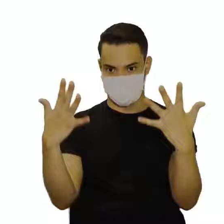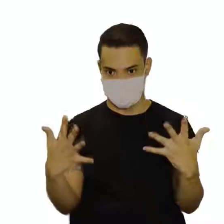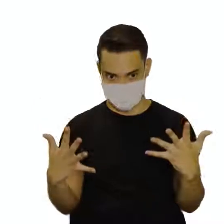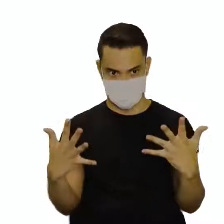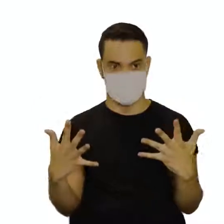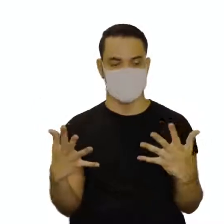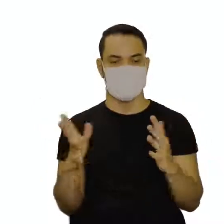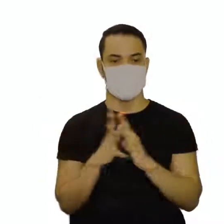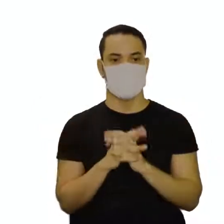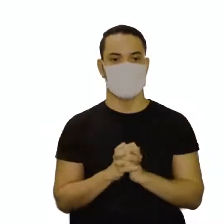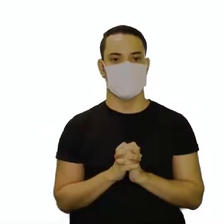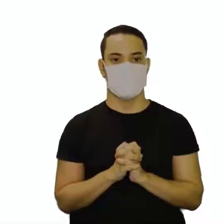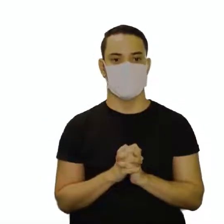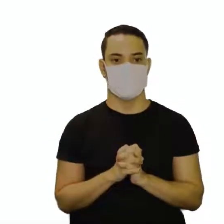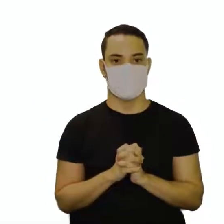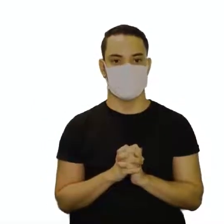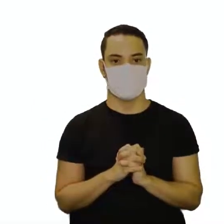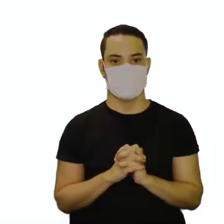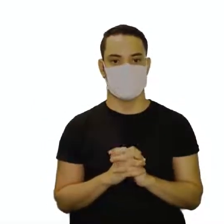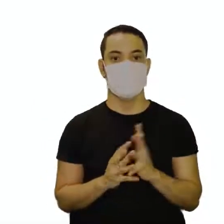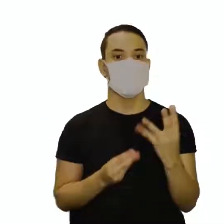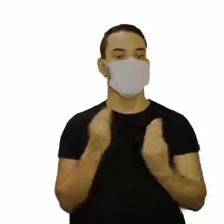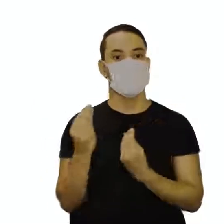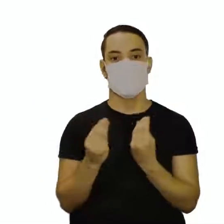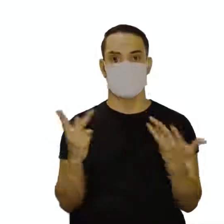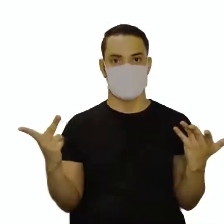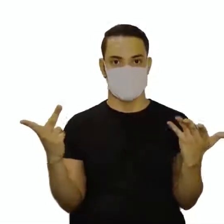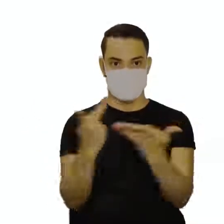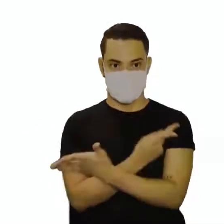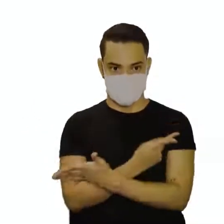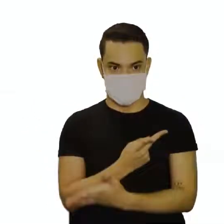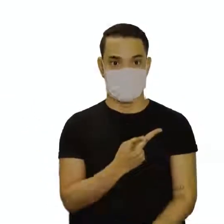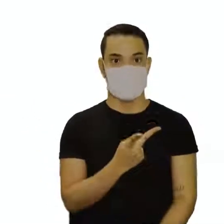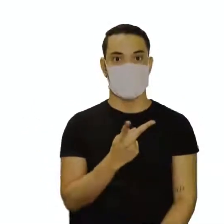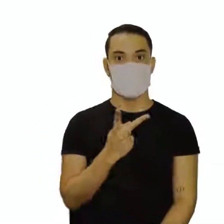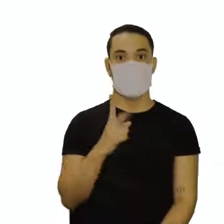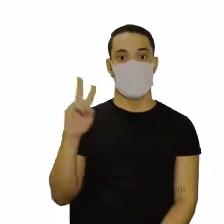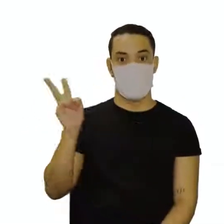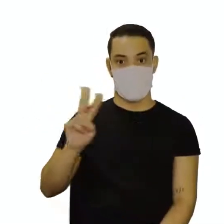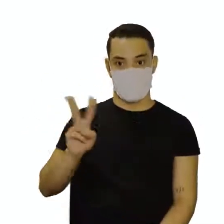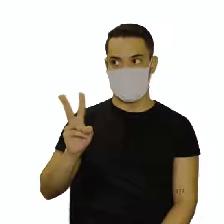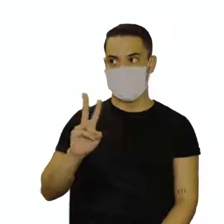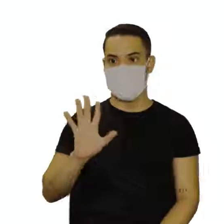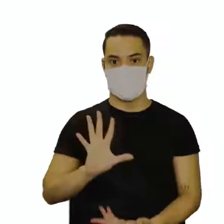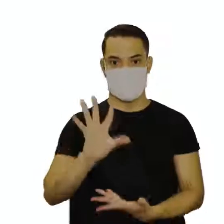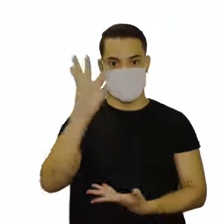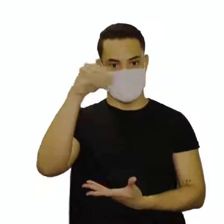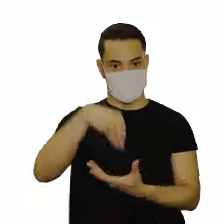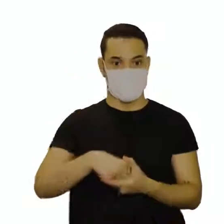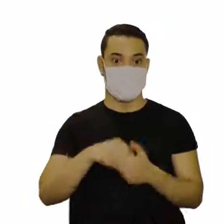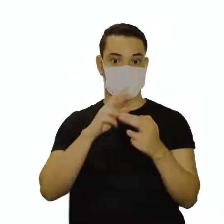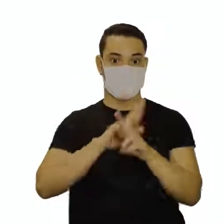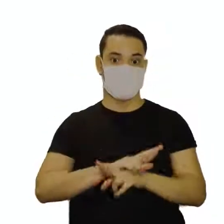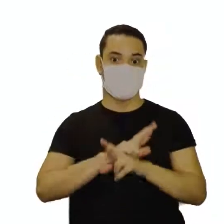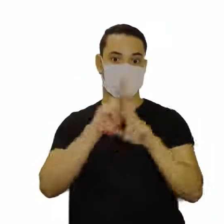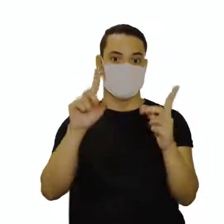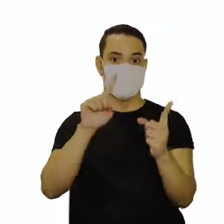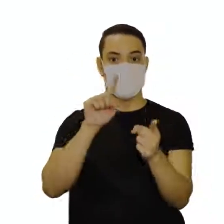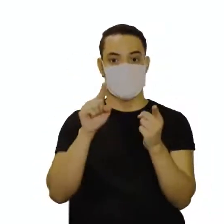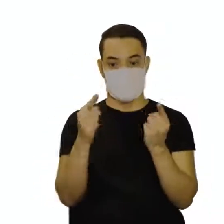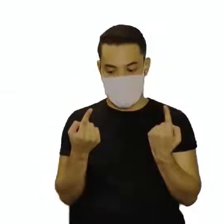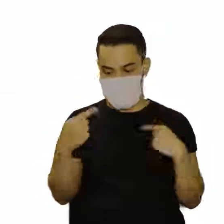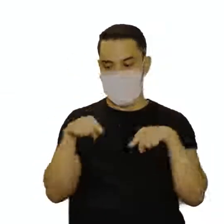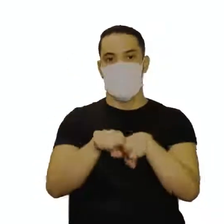a voltagem aplicada nos terminais de um condutor é proporcional à corrente elétrica. Então,